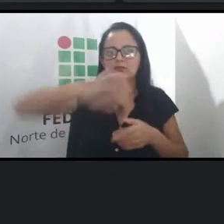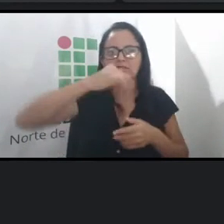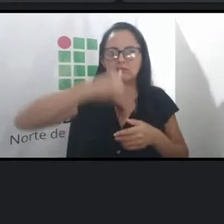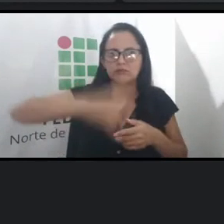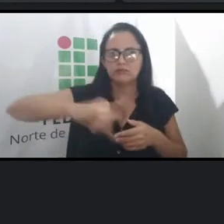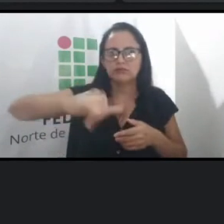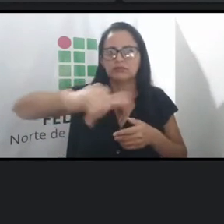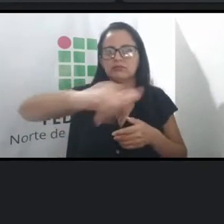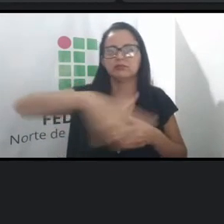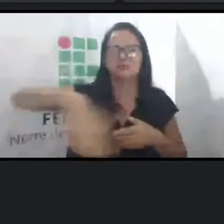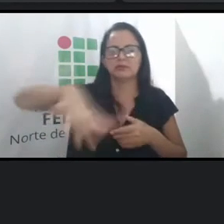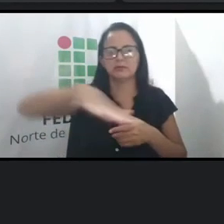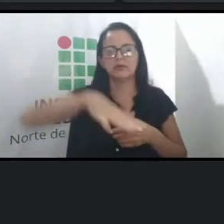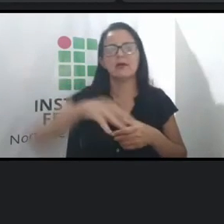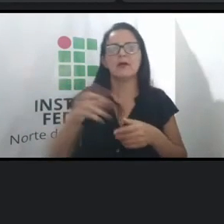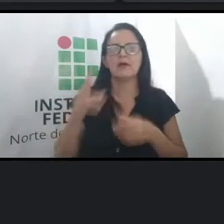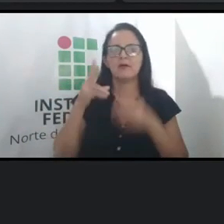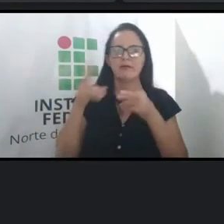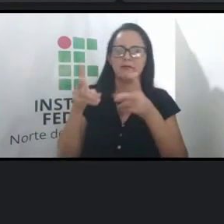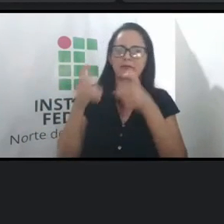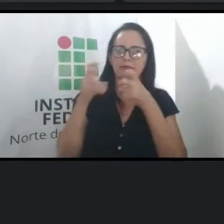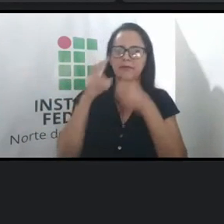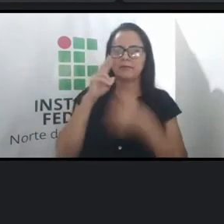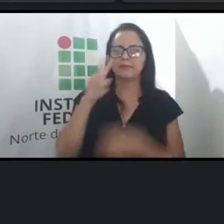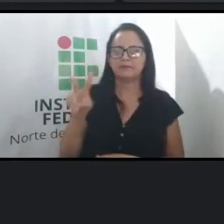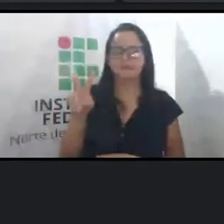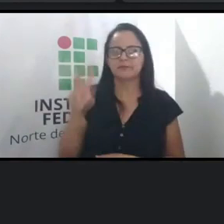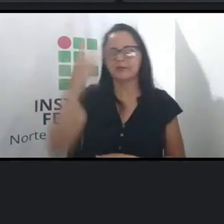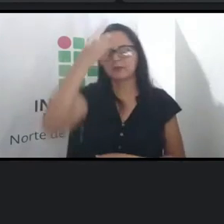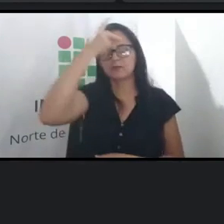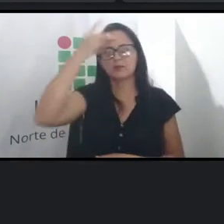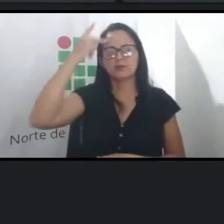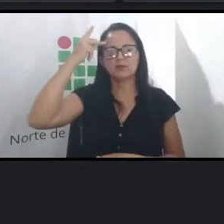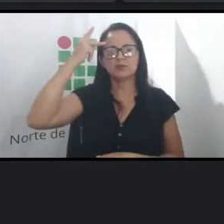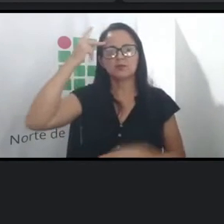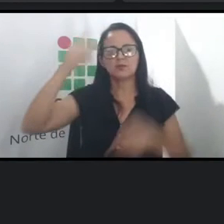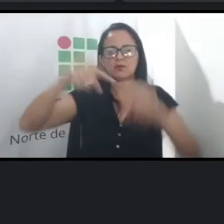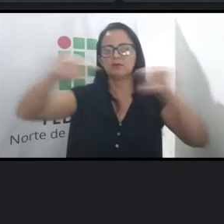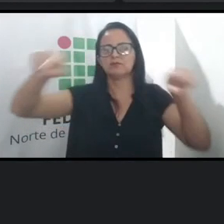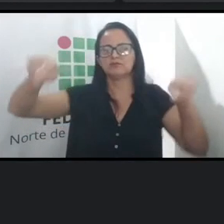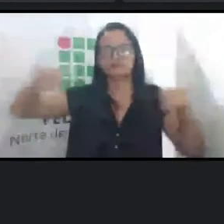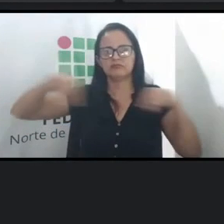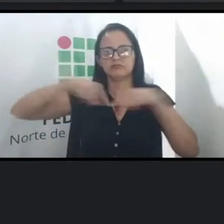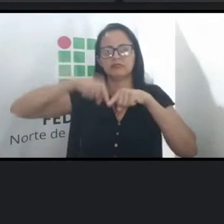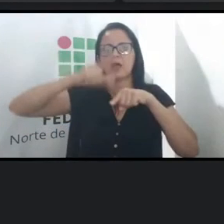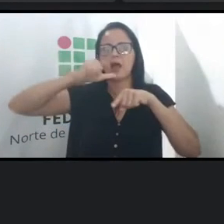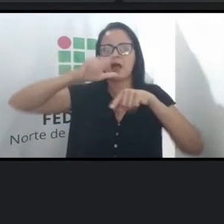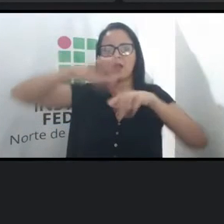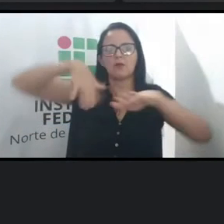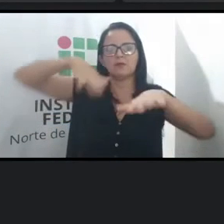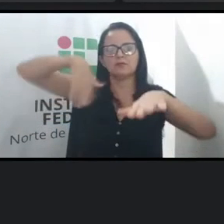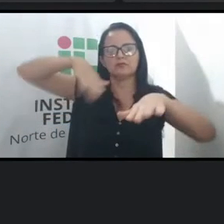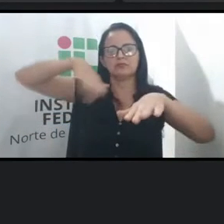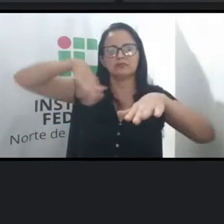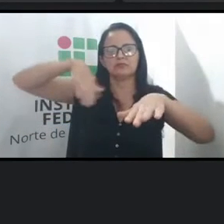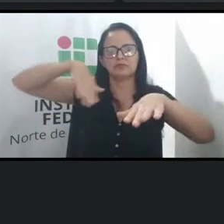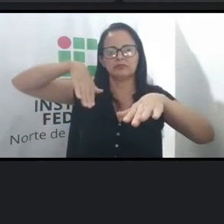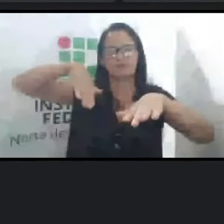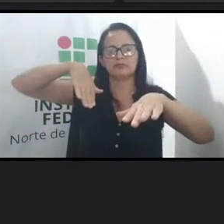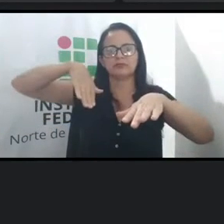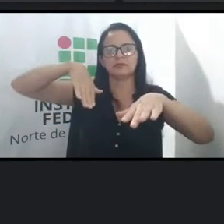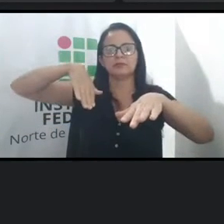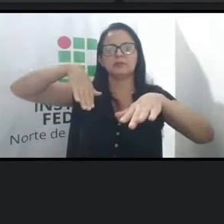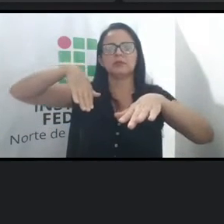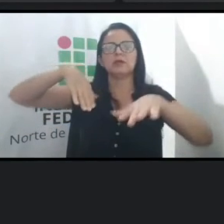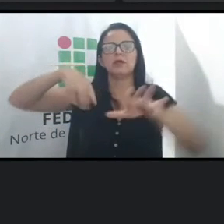aí, essa imagem está conhecida, o pessoal na piscina, né, se divertindo, mas colocou um chinelo